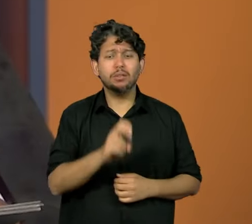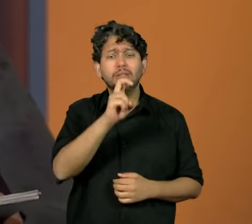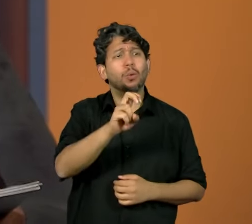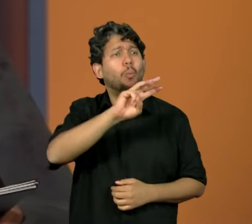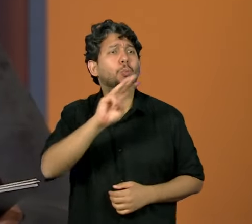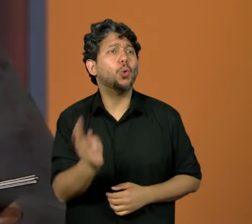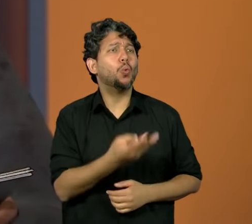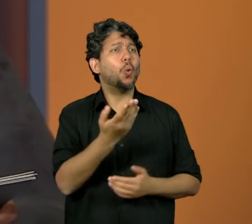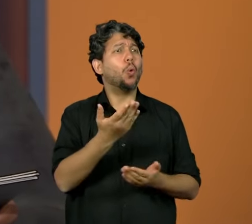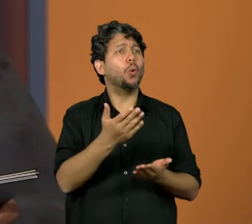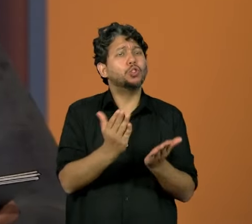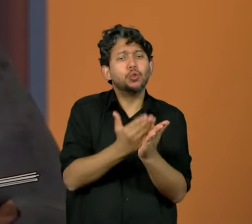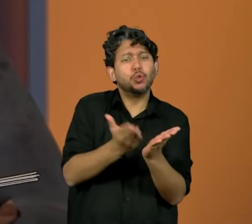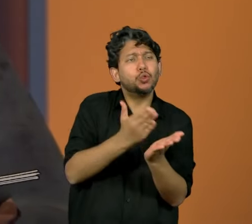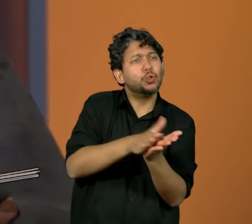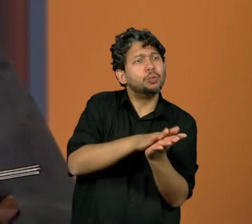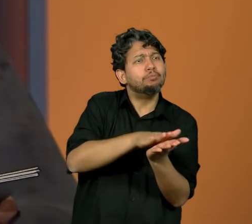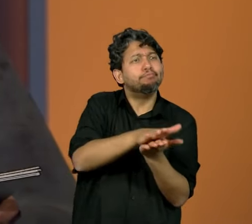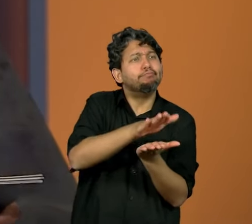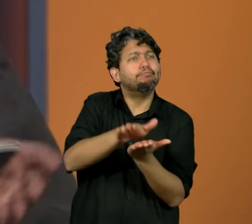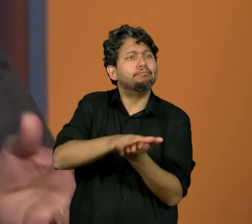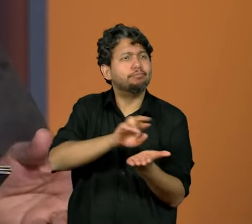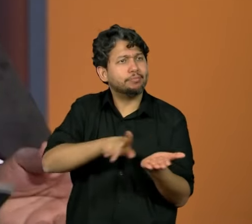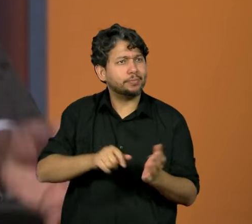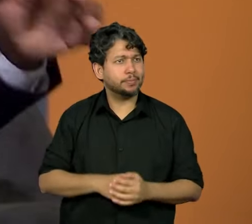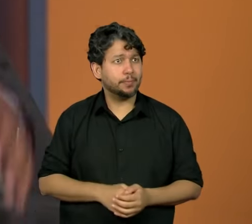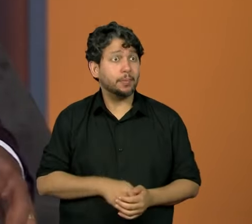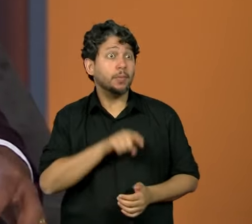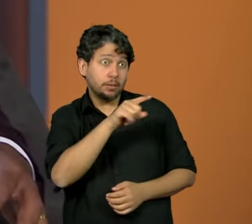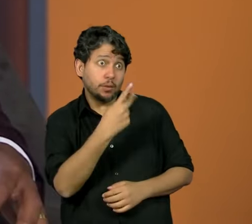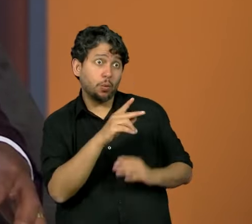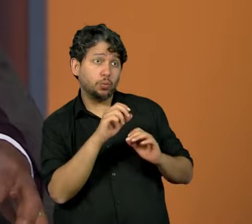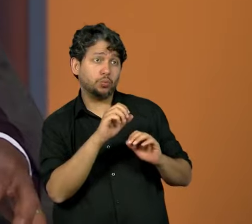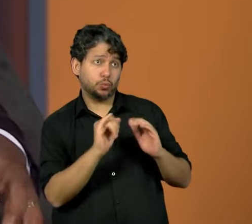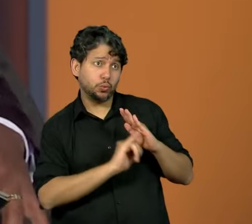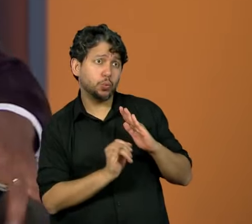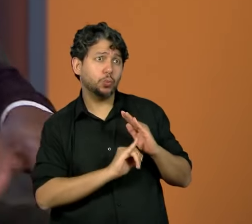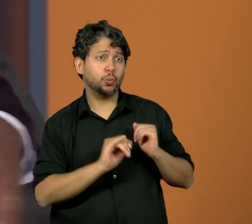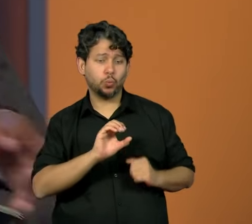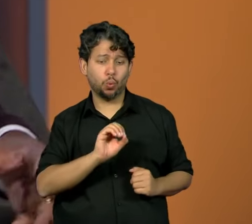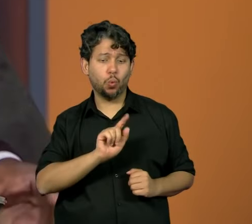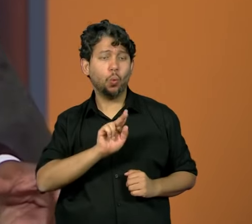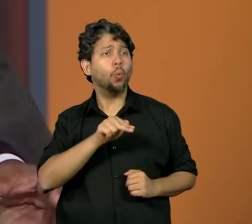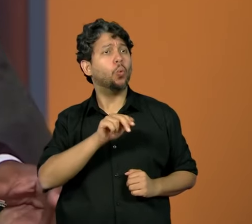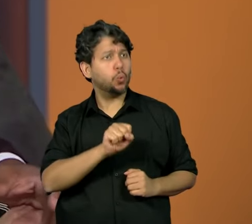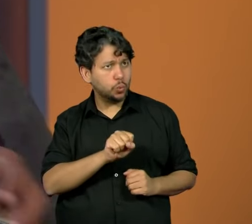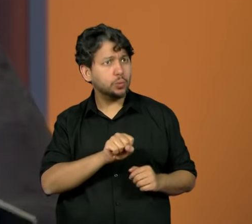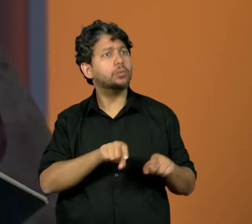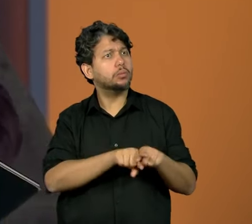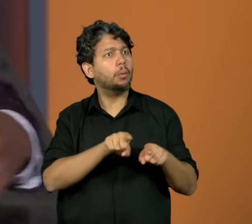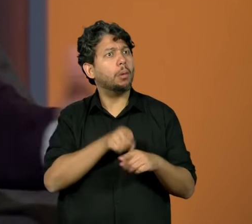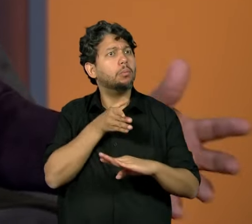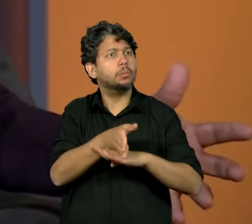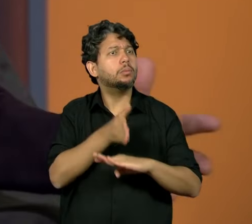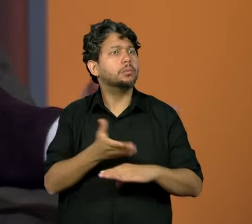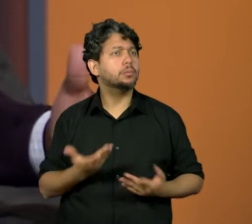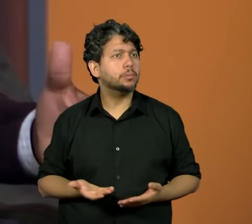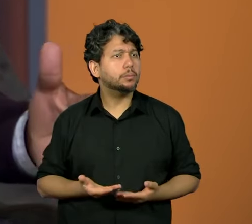de produções, e Alguns Toques está dentro desse cenário. Você acha que com